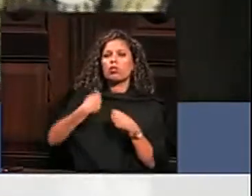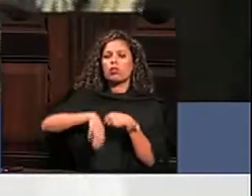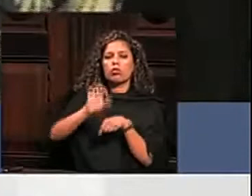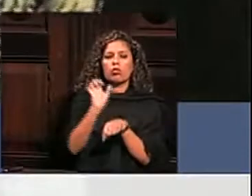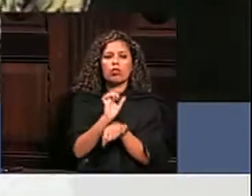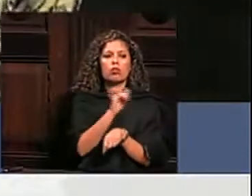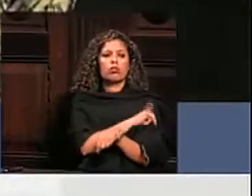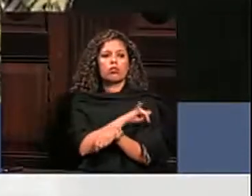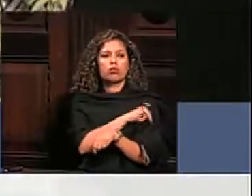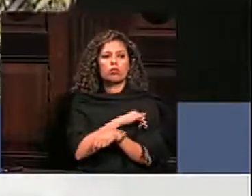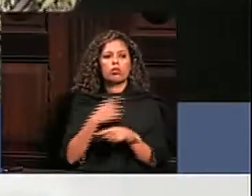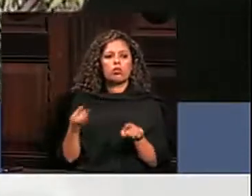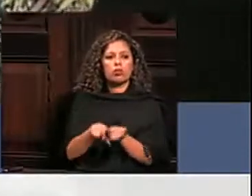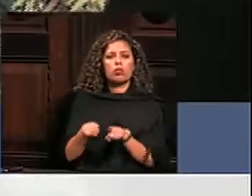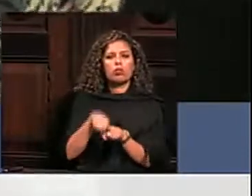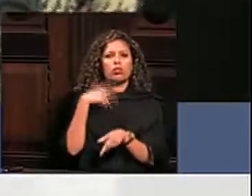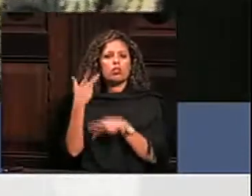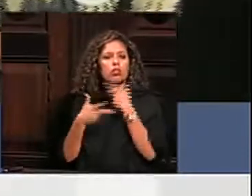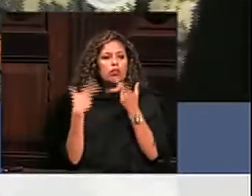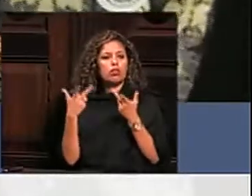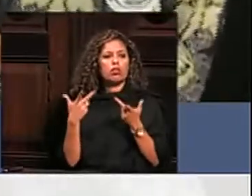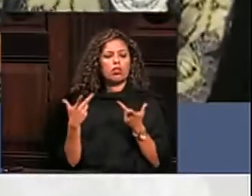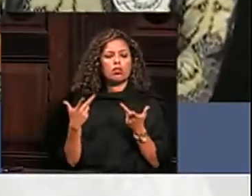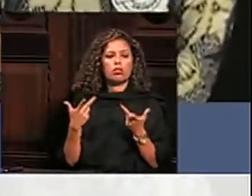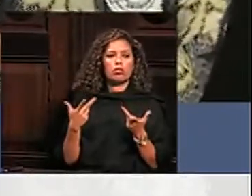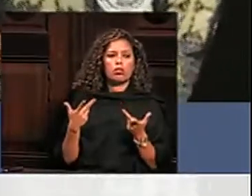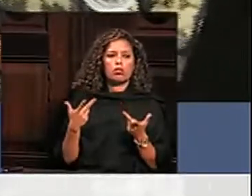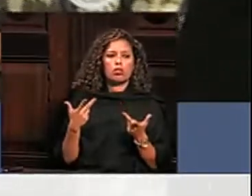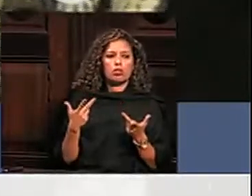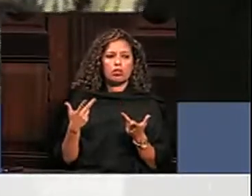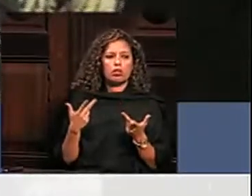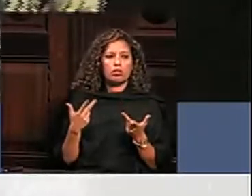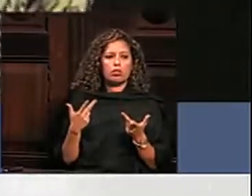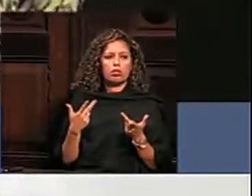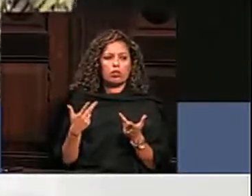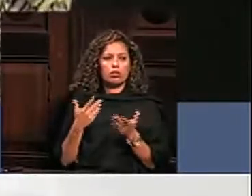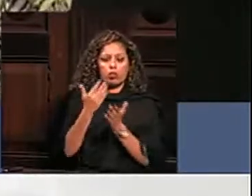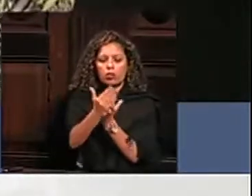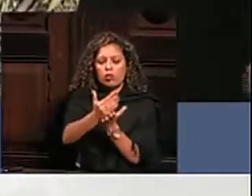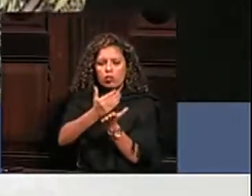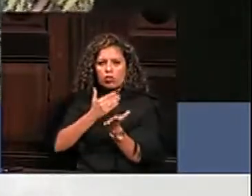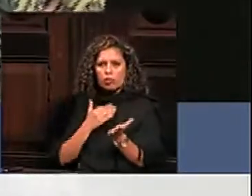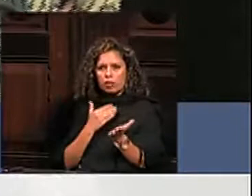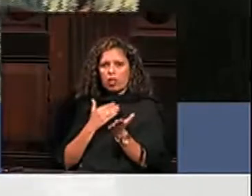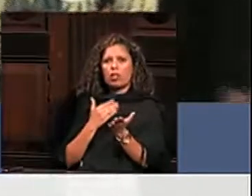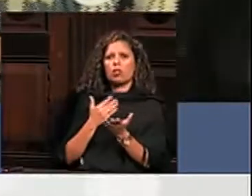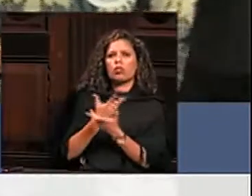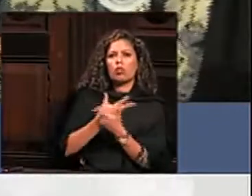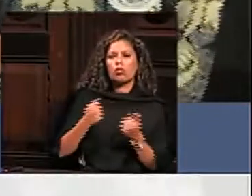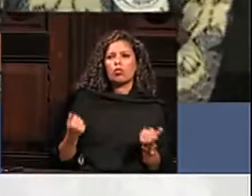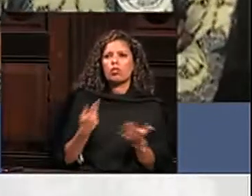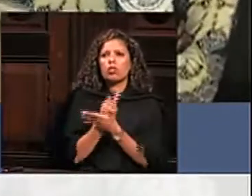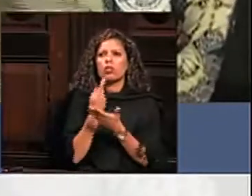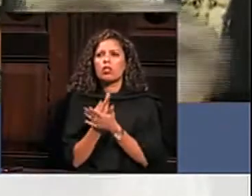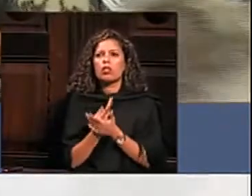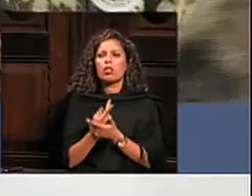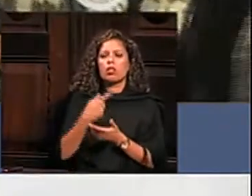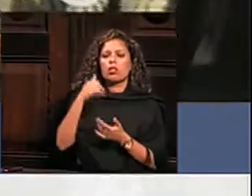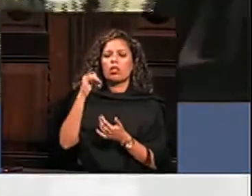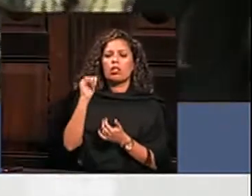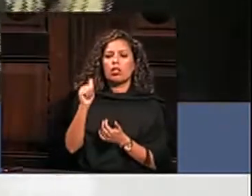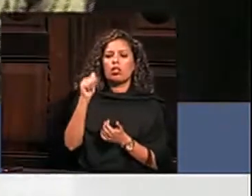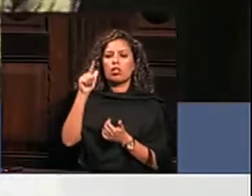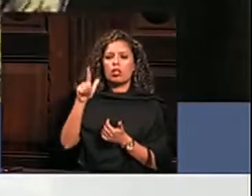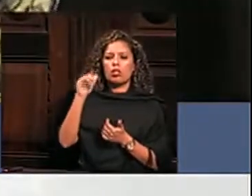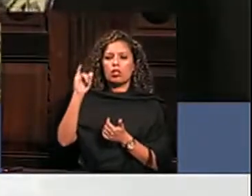mesmo tempo, eu quero aproveitar, presidente, para dizer que eu sou autor de uma emenda que reduz a alíquota da gasolina, mas estou aproveitando,